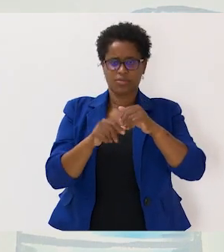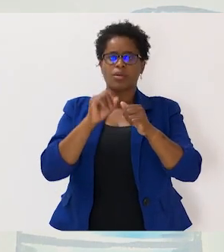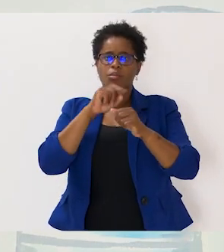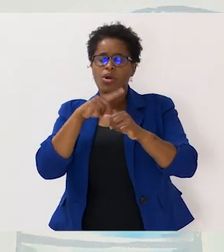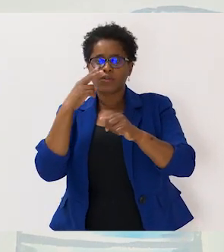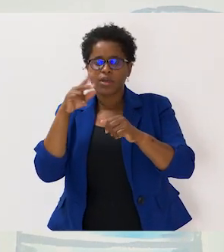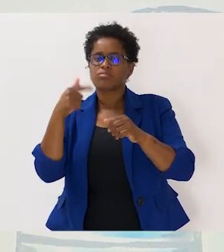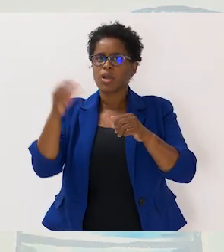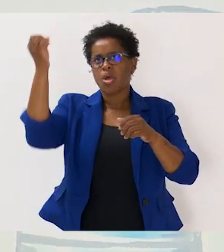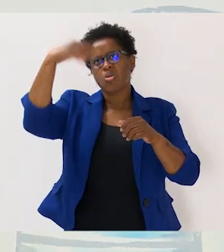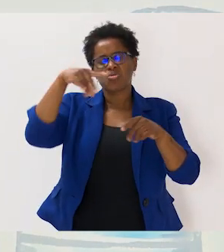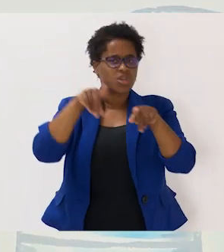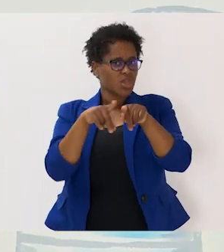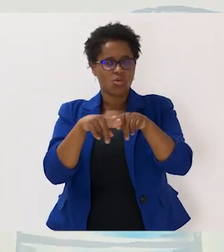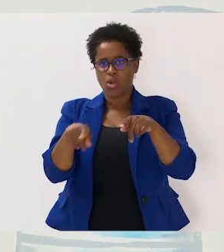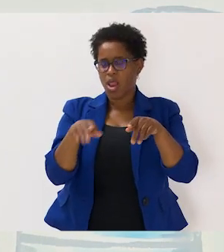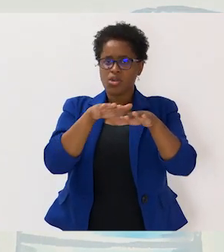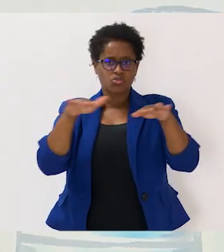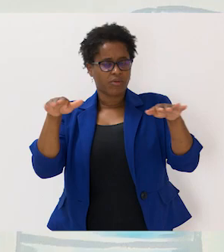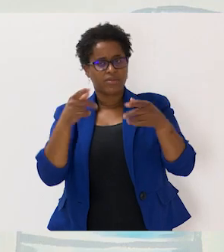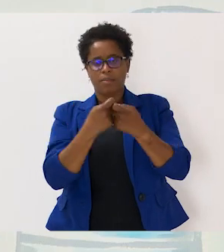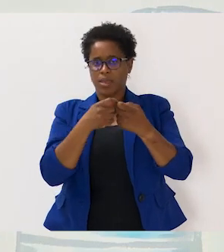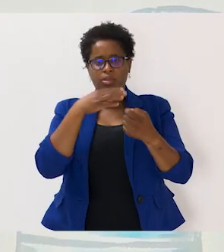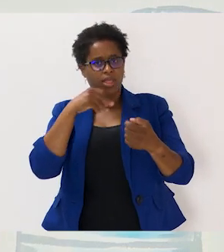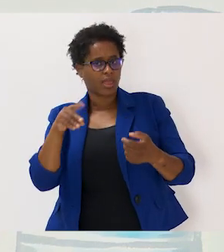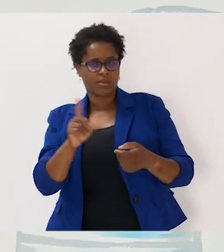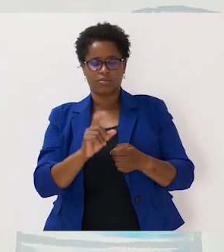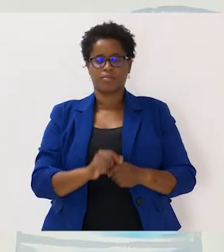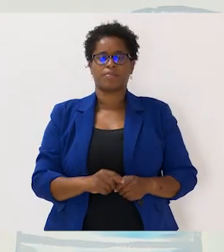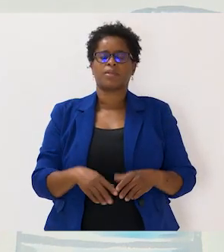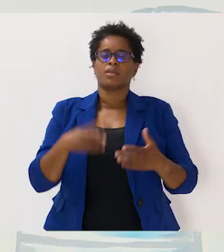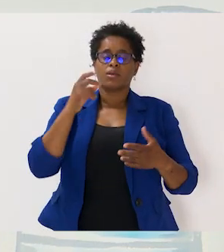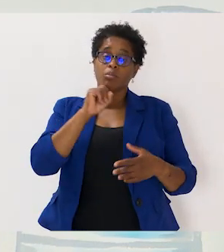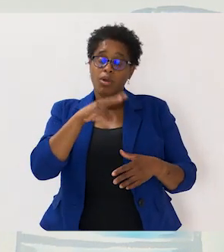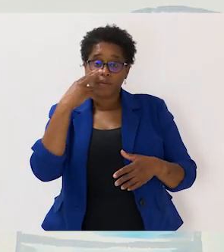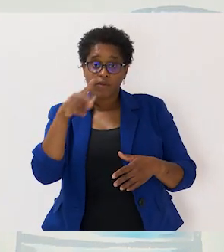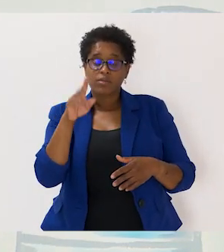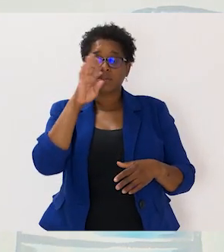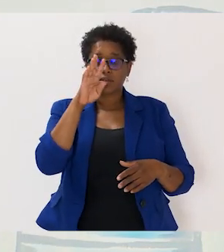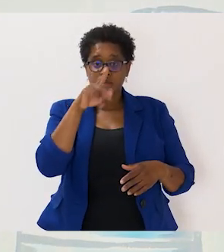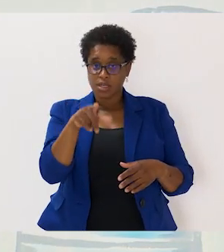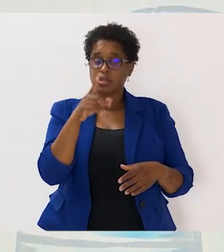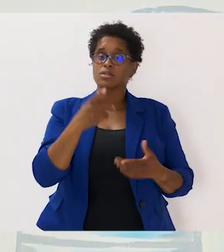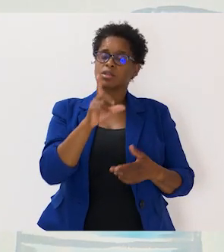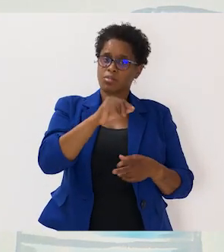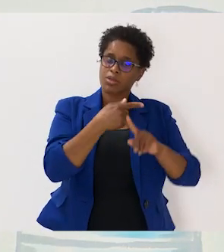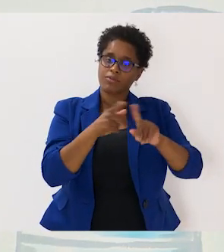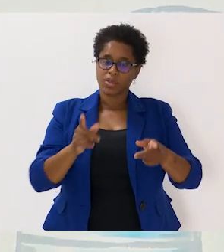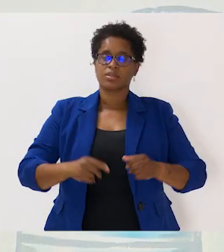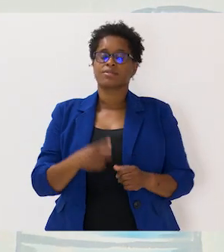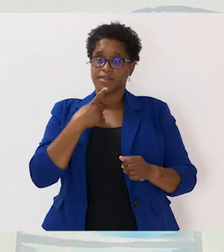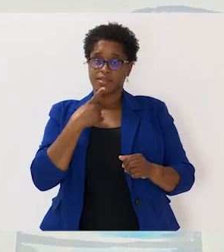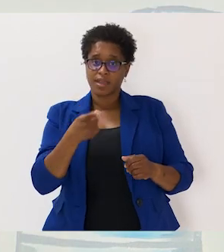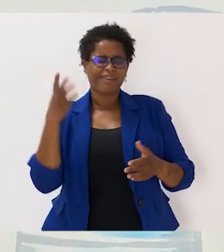Aqui, a incidência da luz não é igual à da superfície. Então, logo, podem ver que nós temos seres também diferentes,